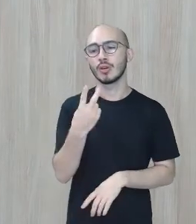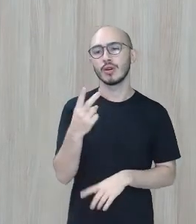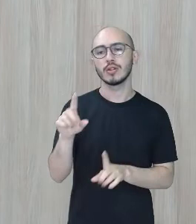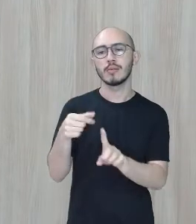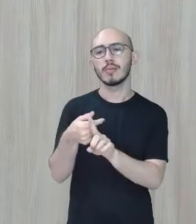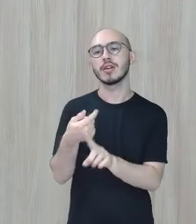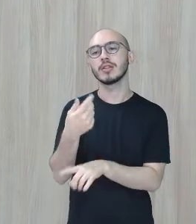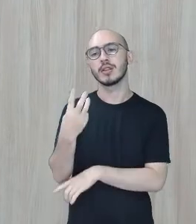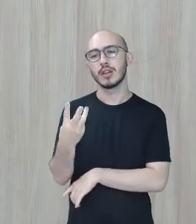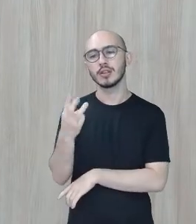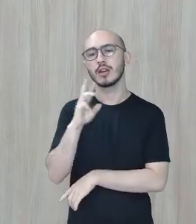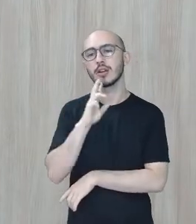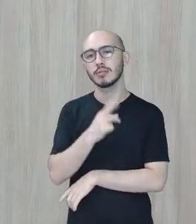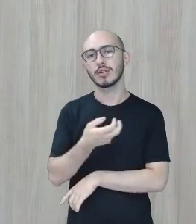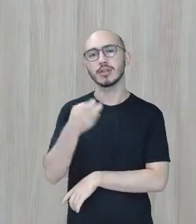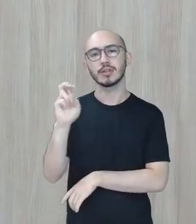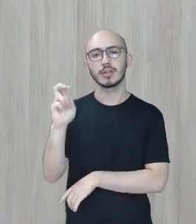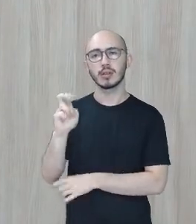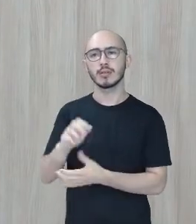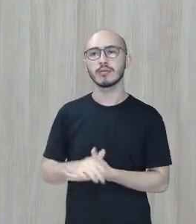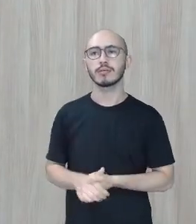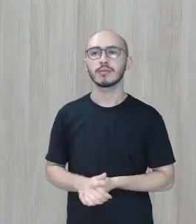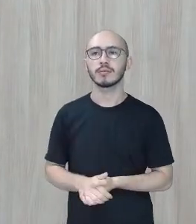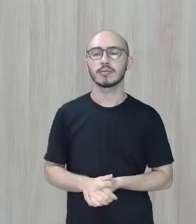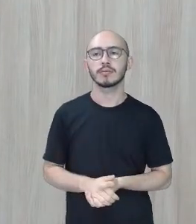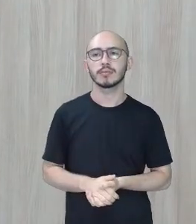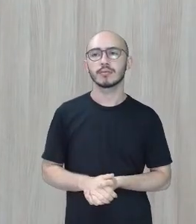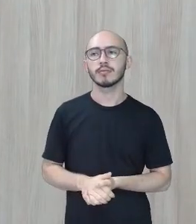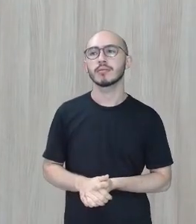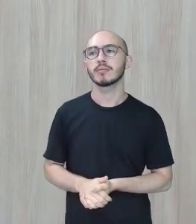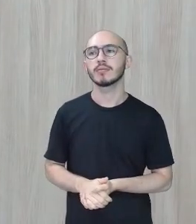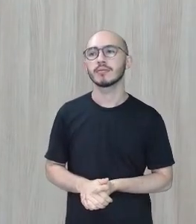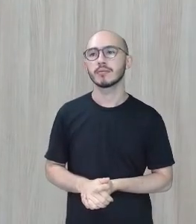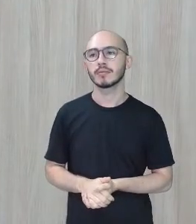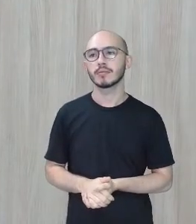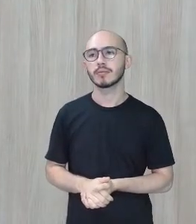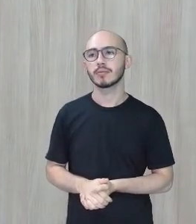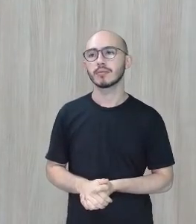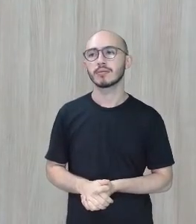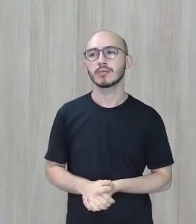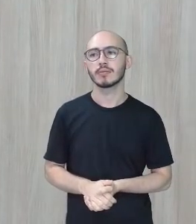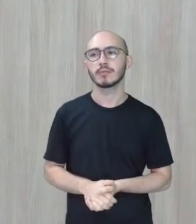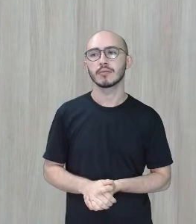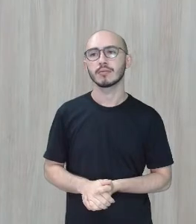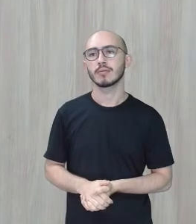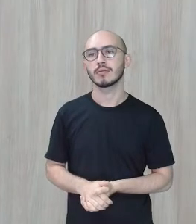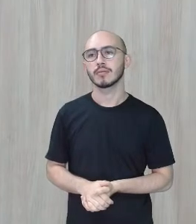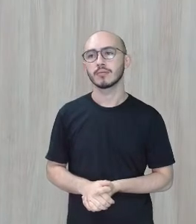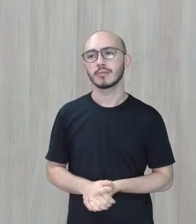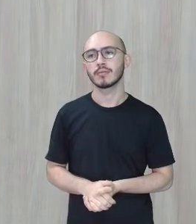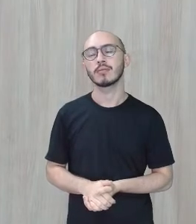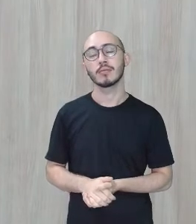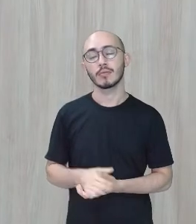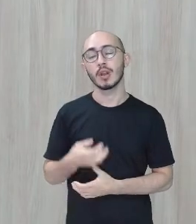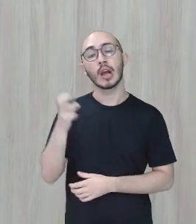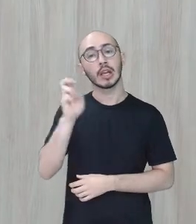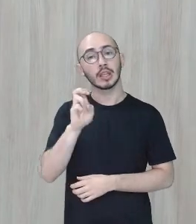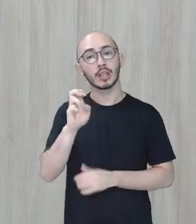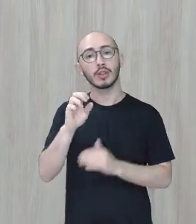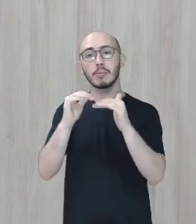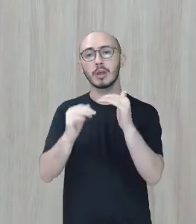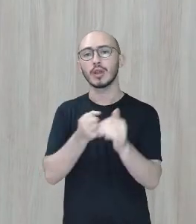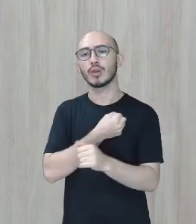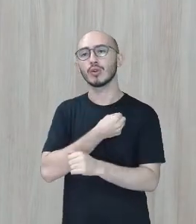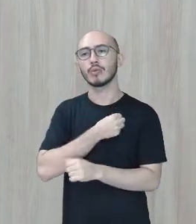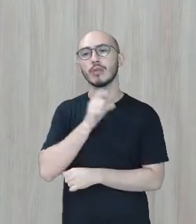Dá 5. Então, opa, deu 5, 5, certo? O quinto menor número é o 2. Então, tu já anota